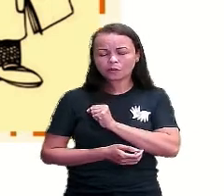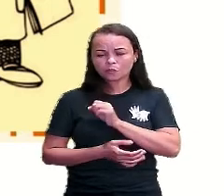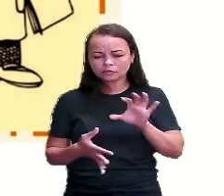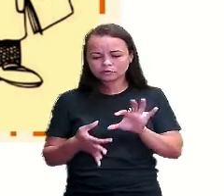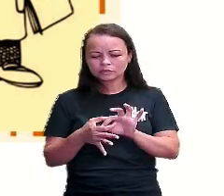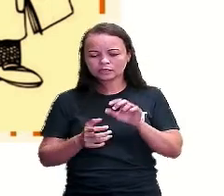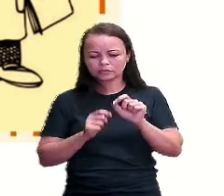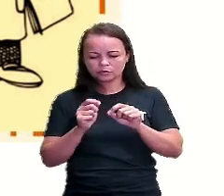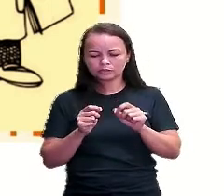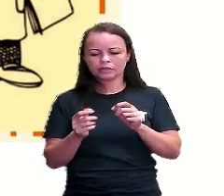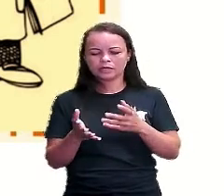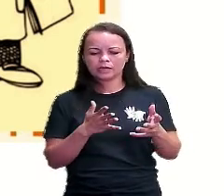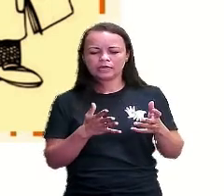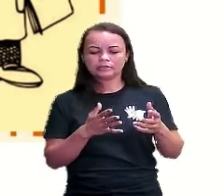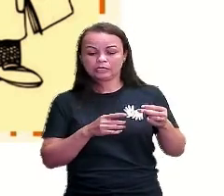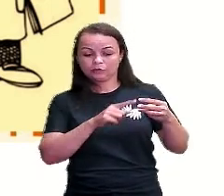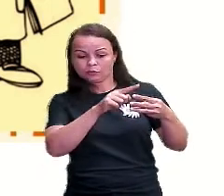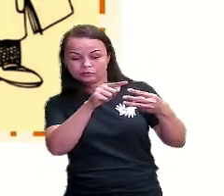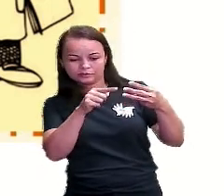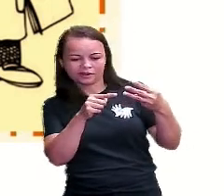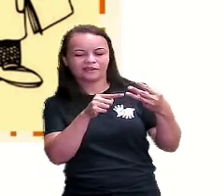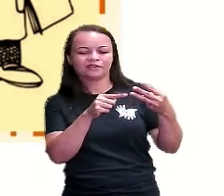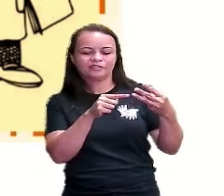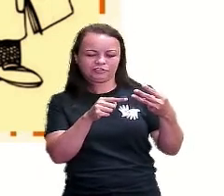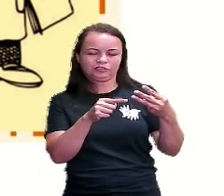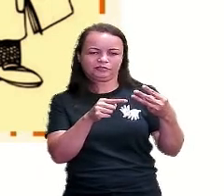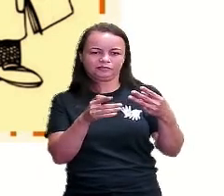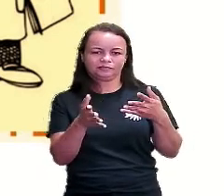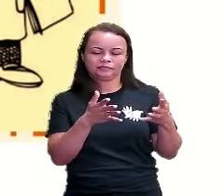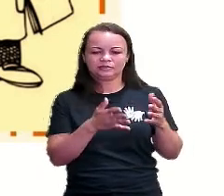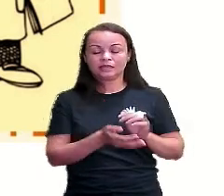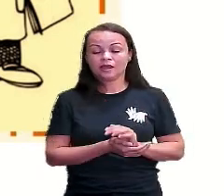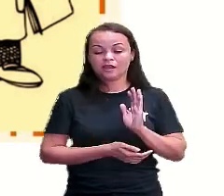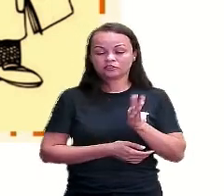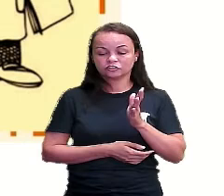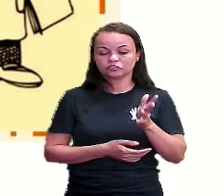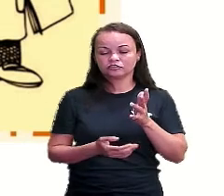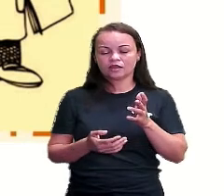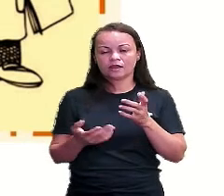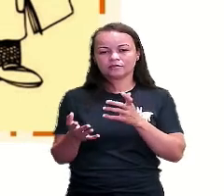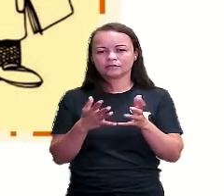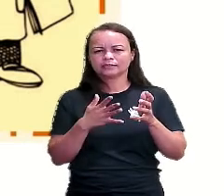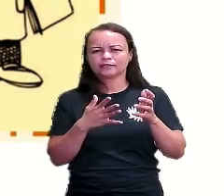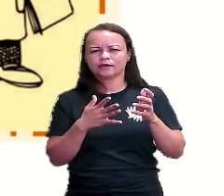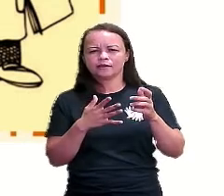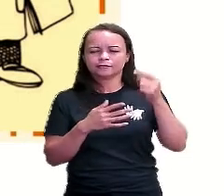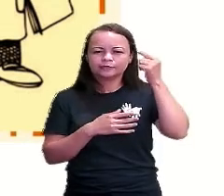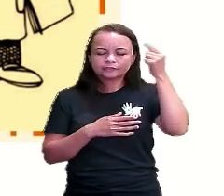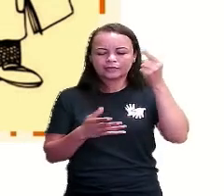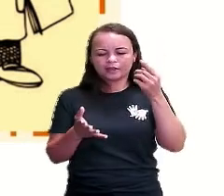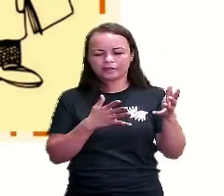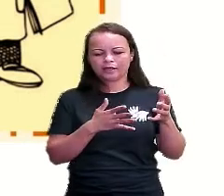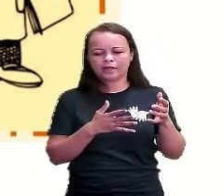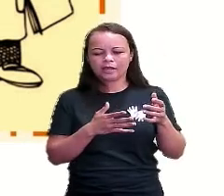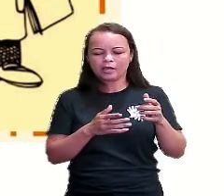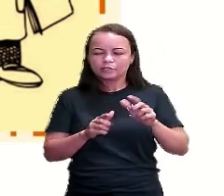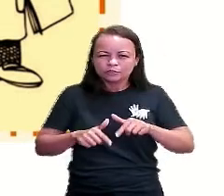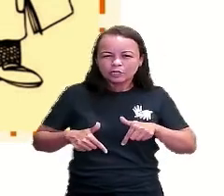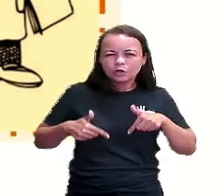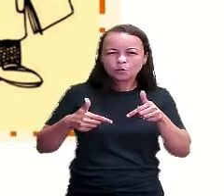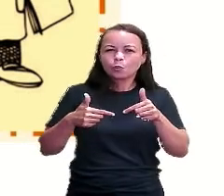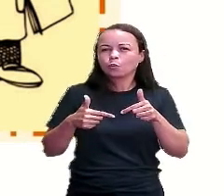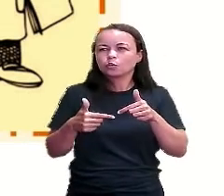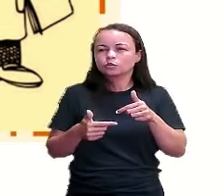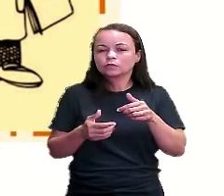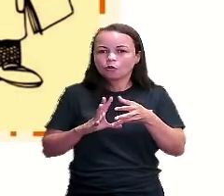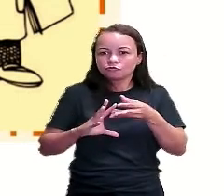três substâncias, dopamina, serotonina e ocitocina. Já essa ideia de luta ou fuga, ou seja, as questões que envolvem o